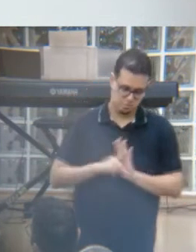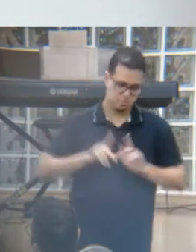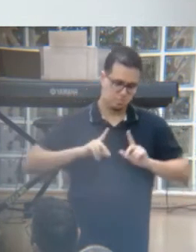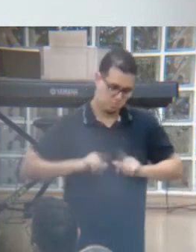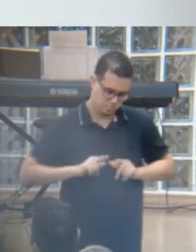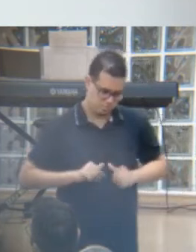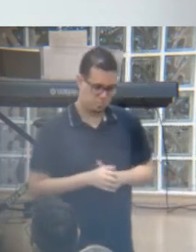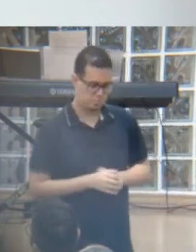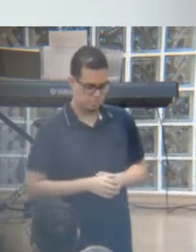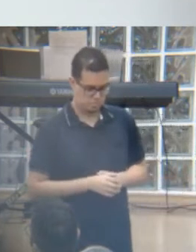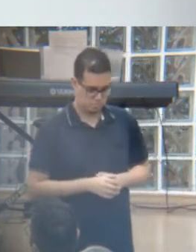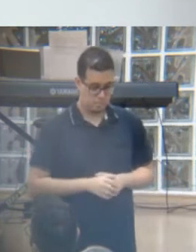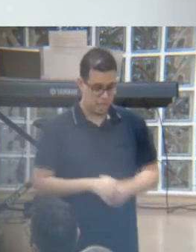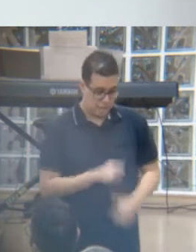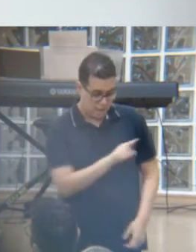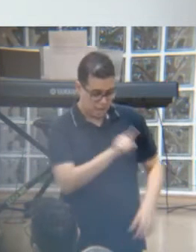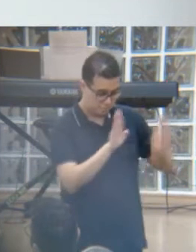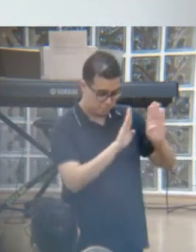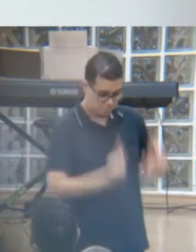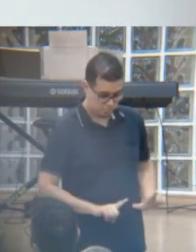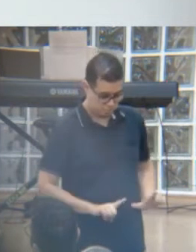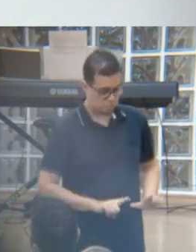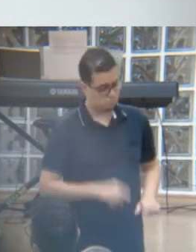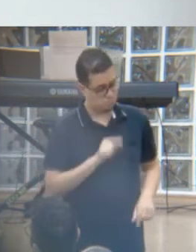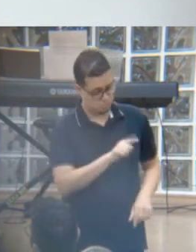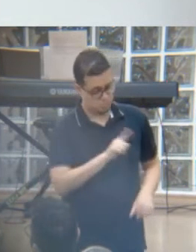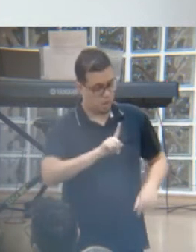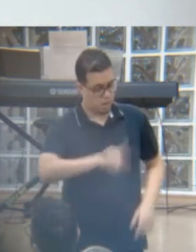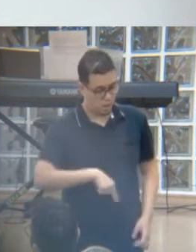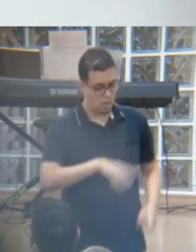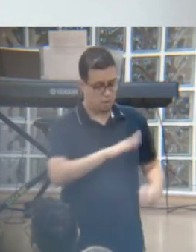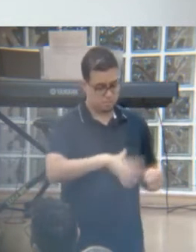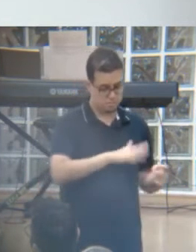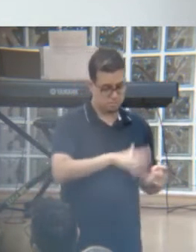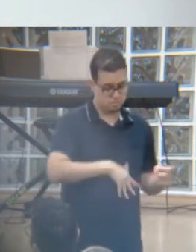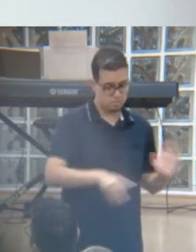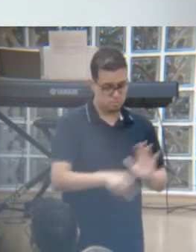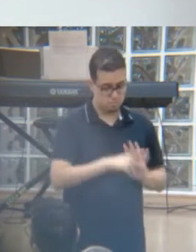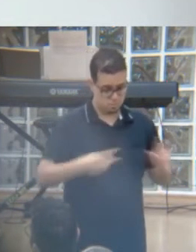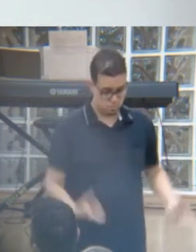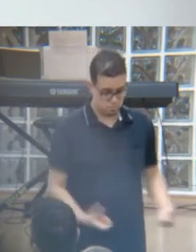da fertilidade e Deus da prosperidade.